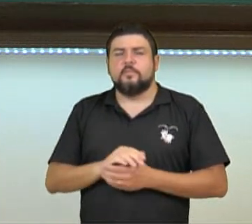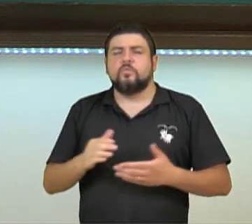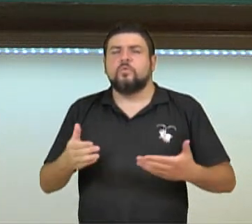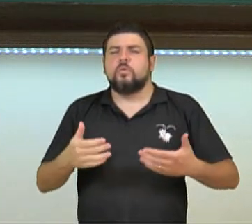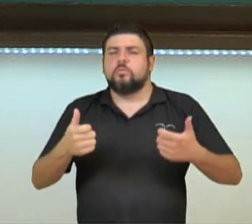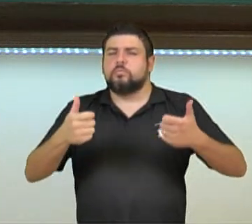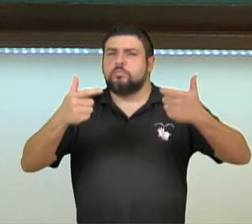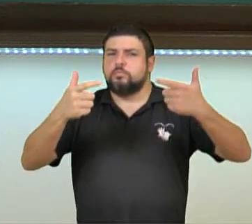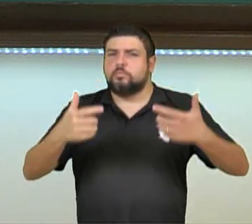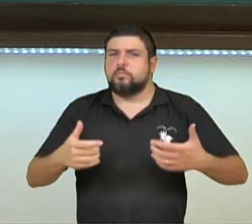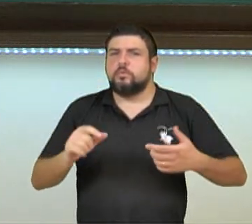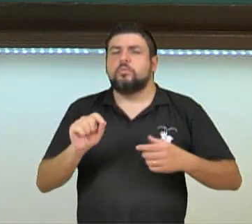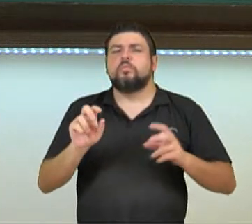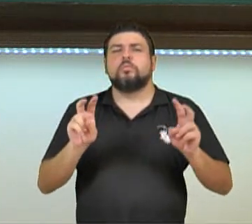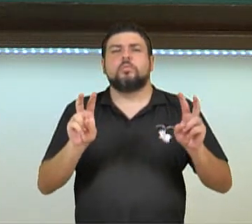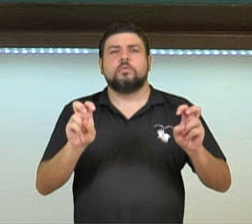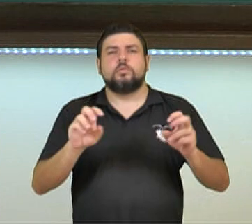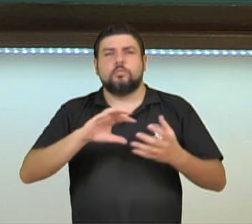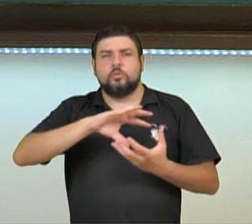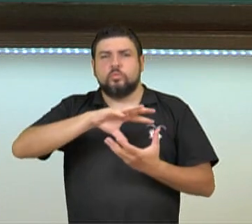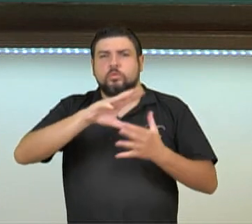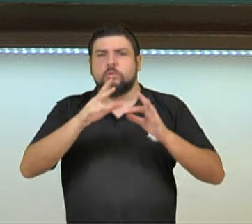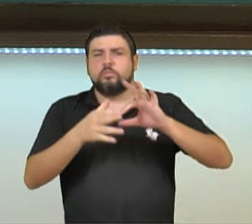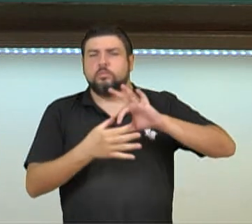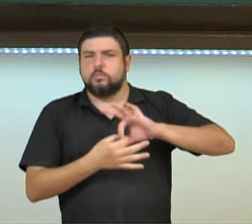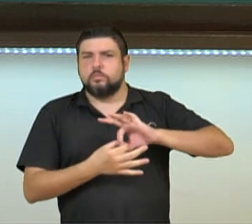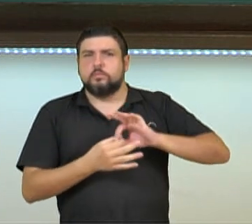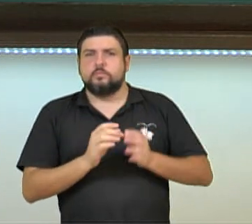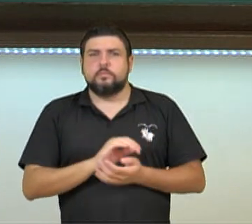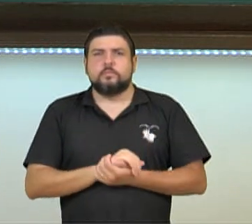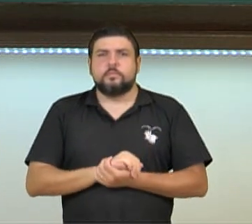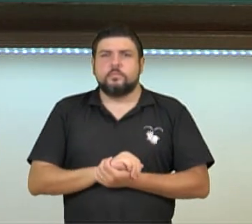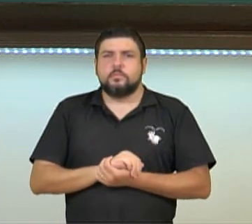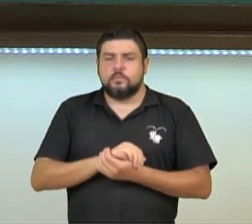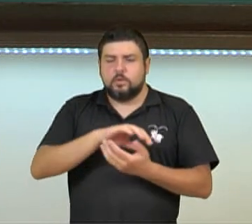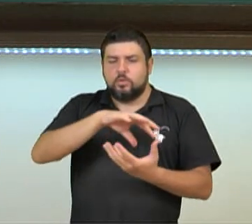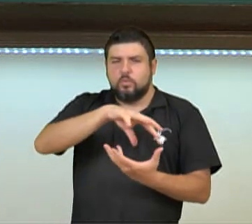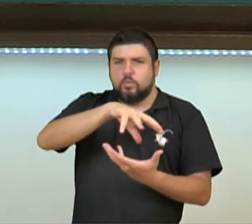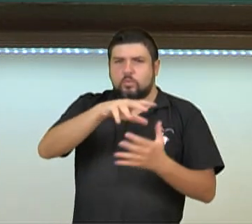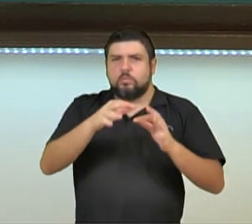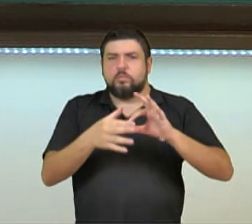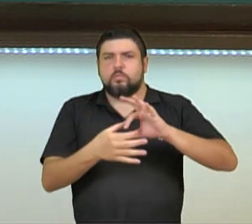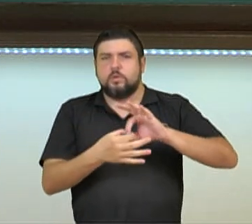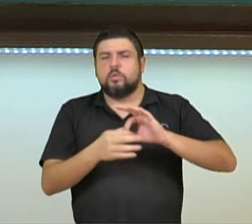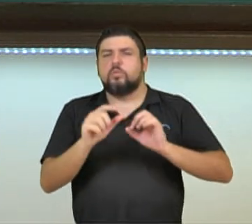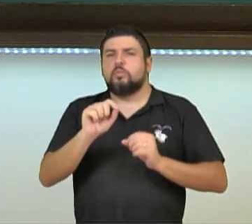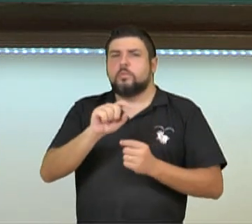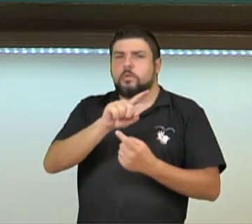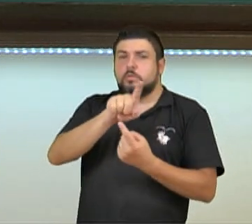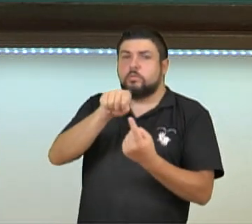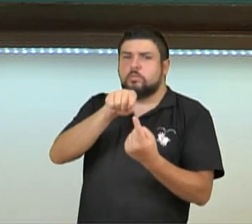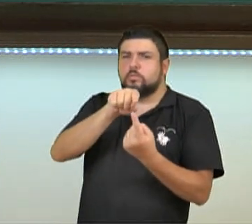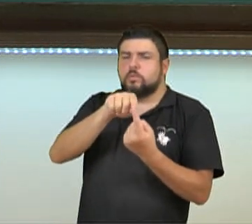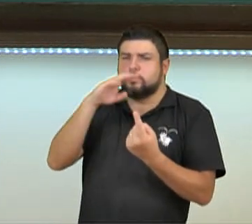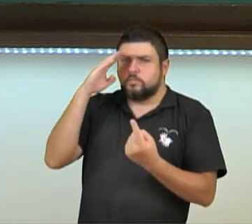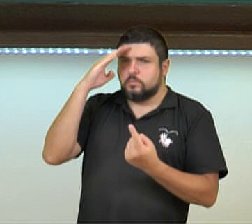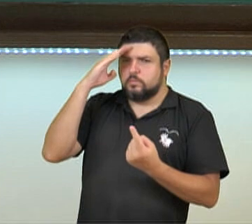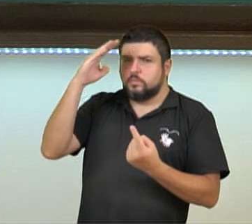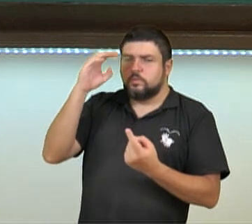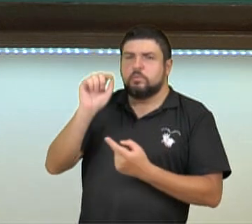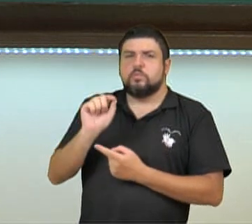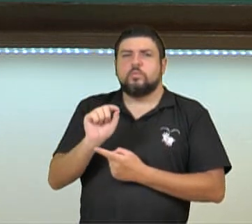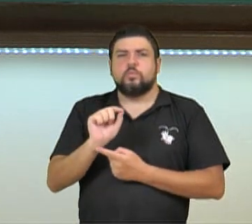da globalização. E para o aspecto da globalização, temos que ter como enfoque o objetivo central deste encontro, que